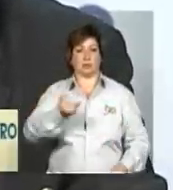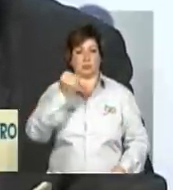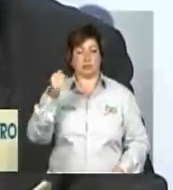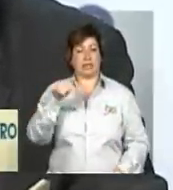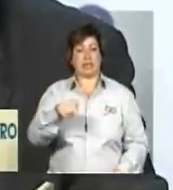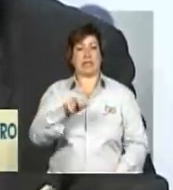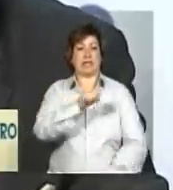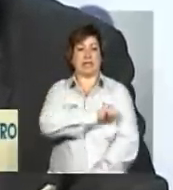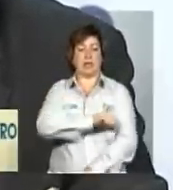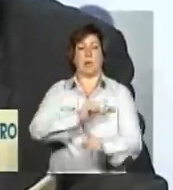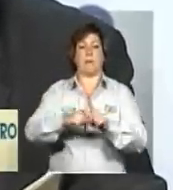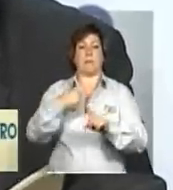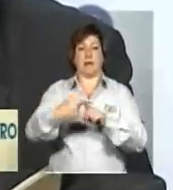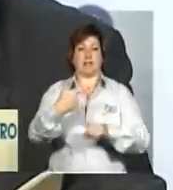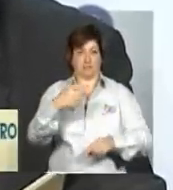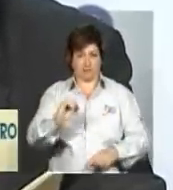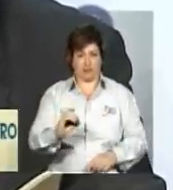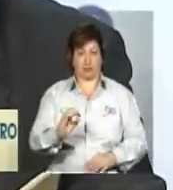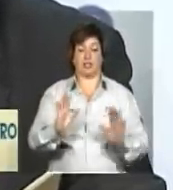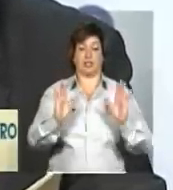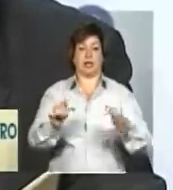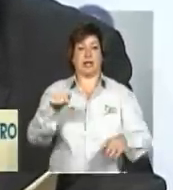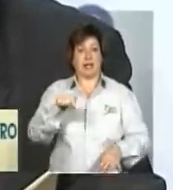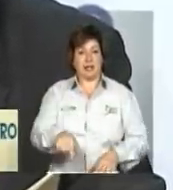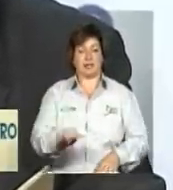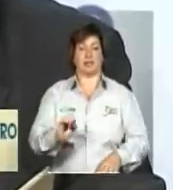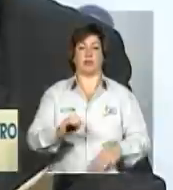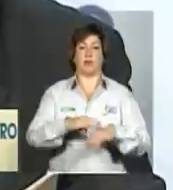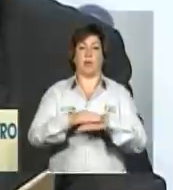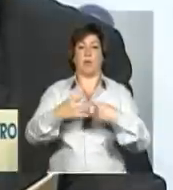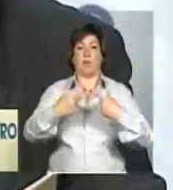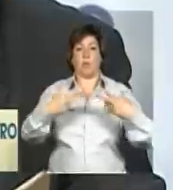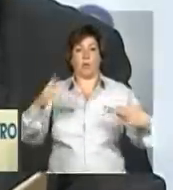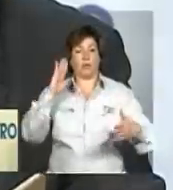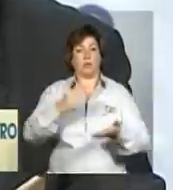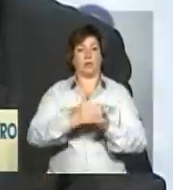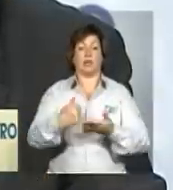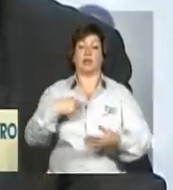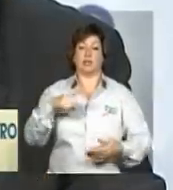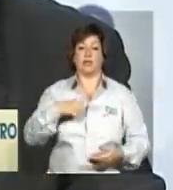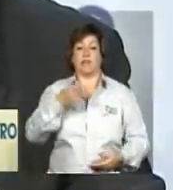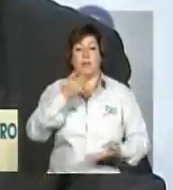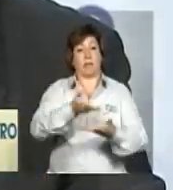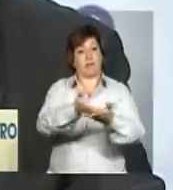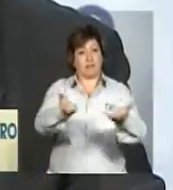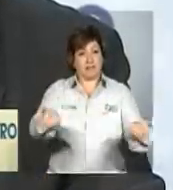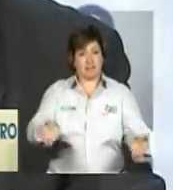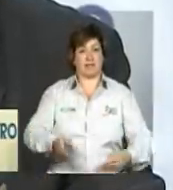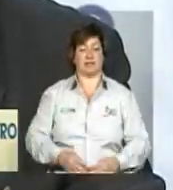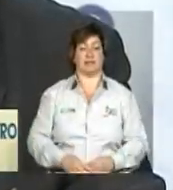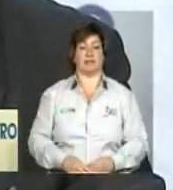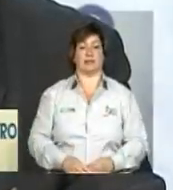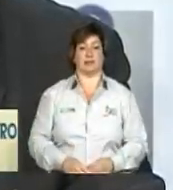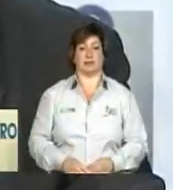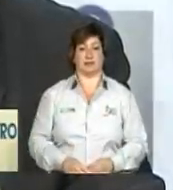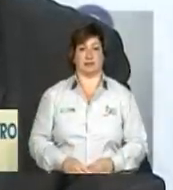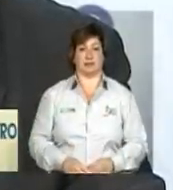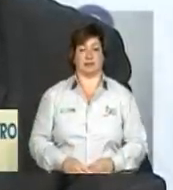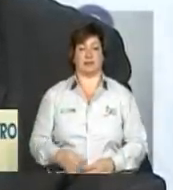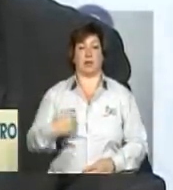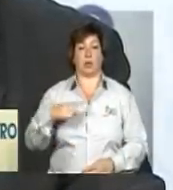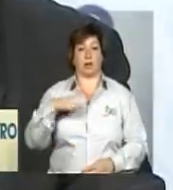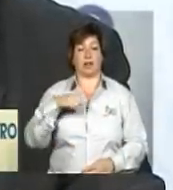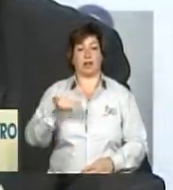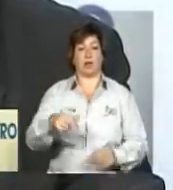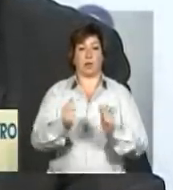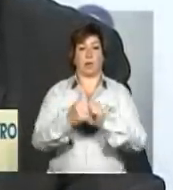Mais 20. São esses os comentários iniciais que eu tinha intenção de fazer para vocês, e tenho aqui